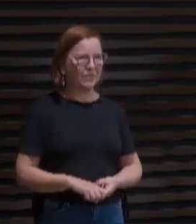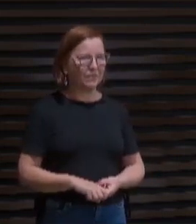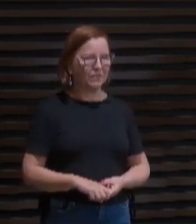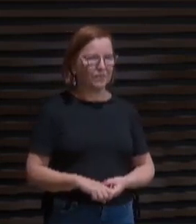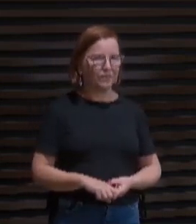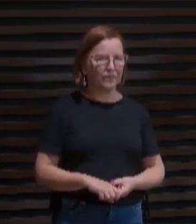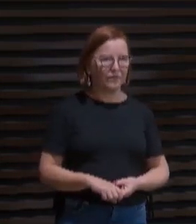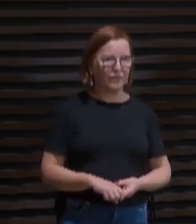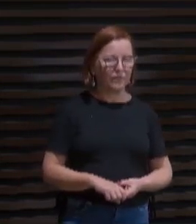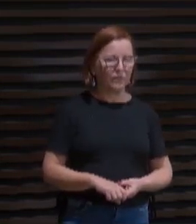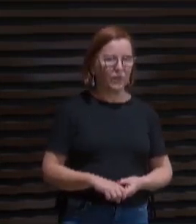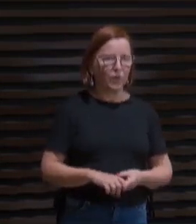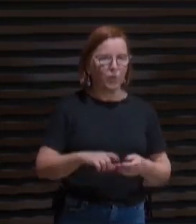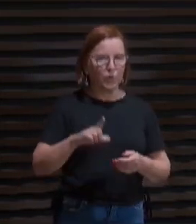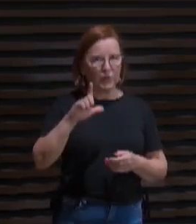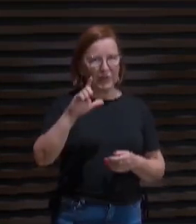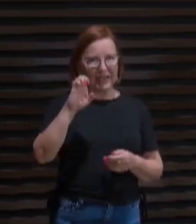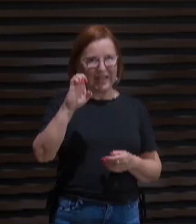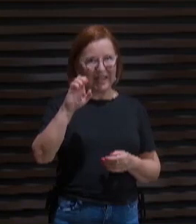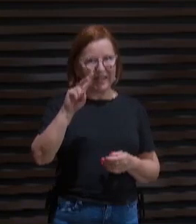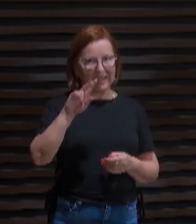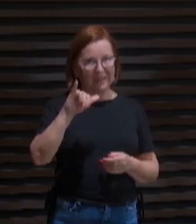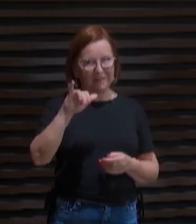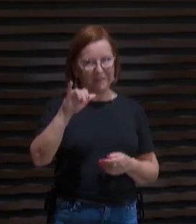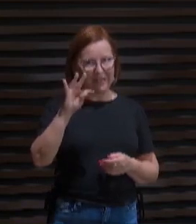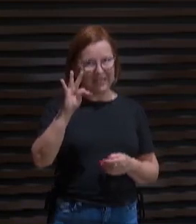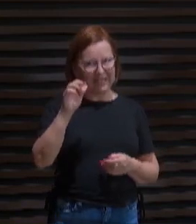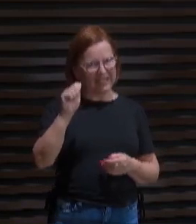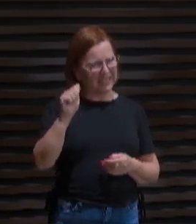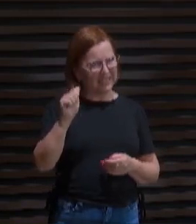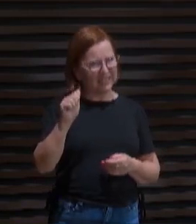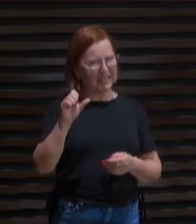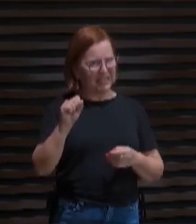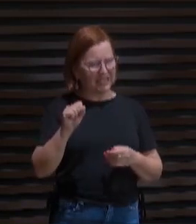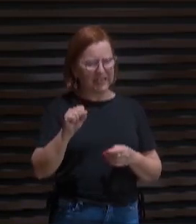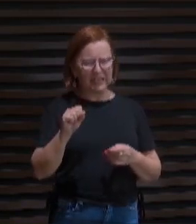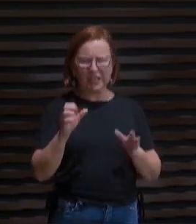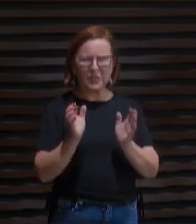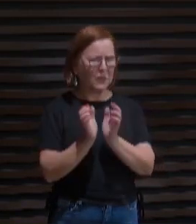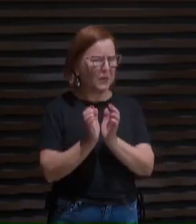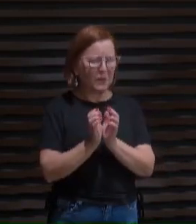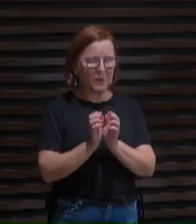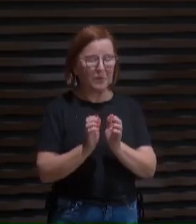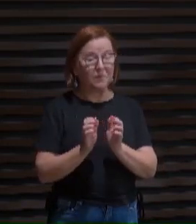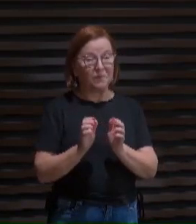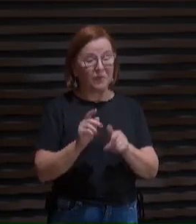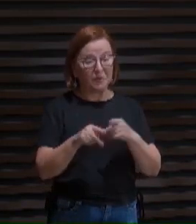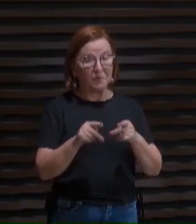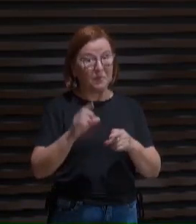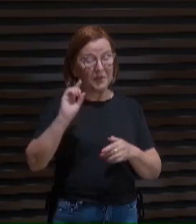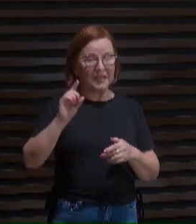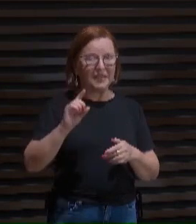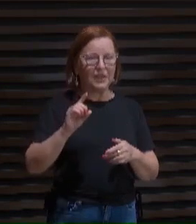Dispuseram os levitas dos filhos dos coatitas e dos coreitas para louvar ao Senhor, Deus de Israel, em alta